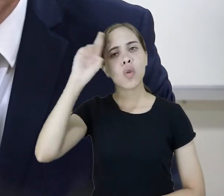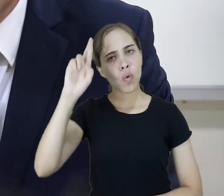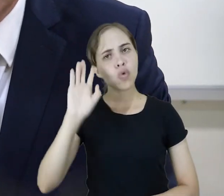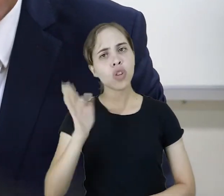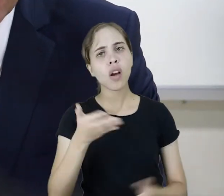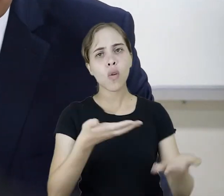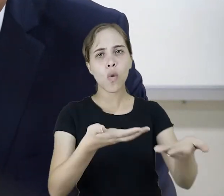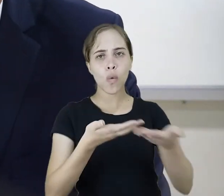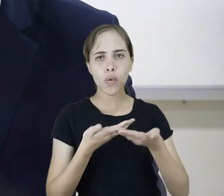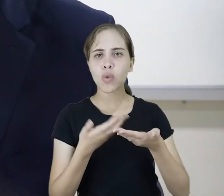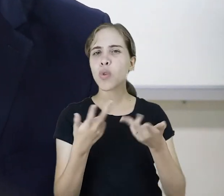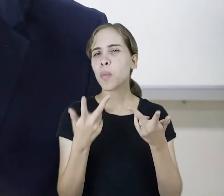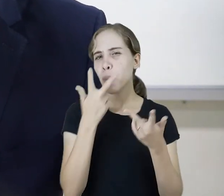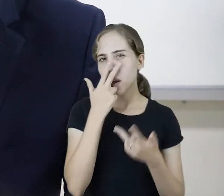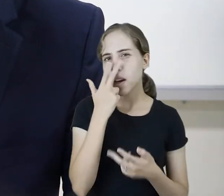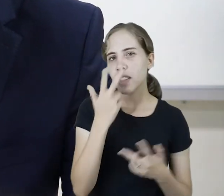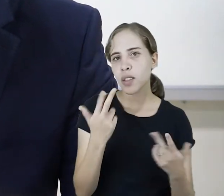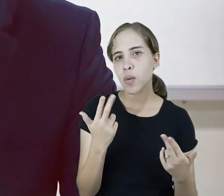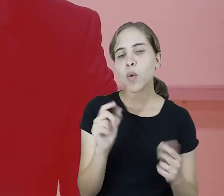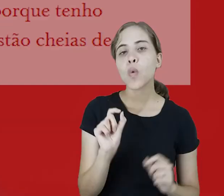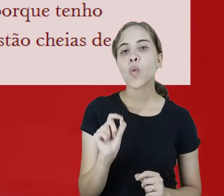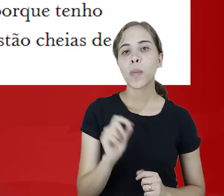semelhante. Ele disse: